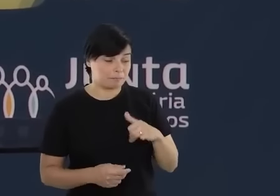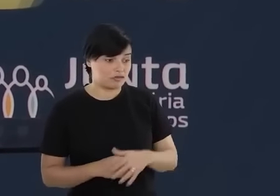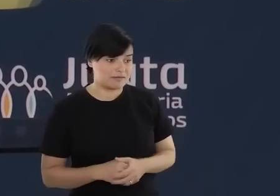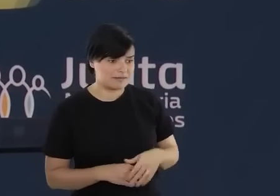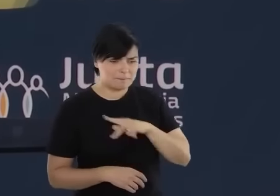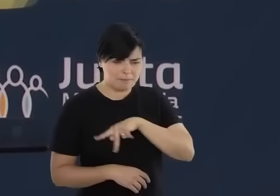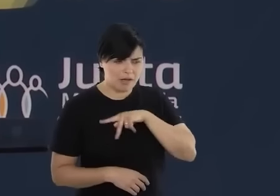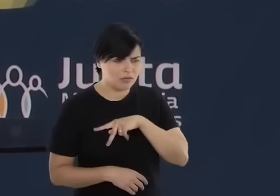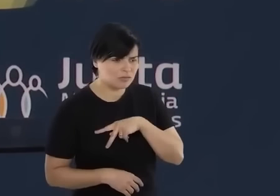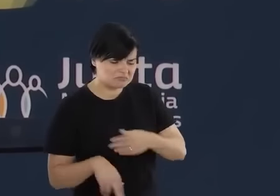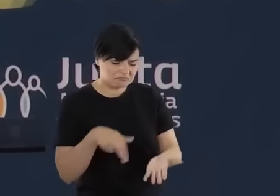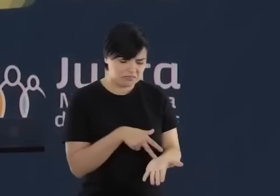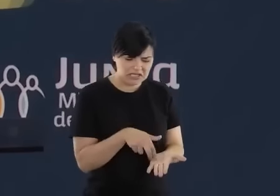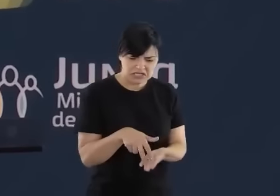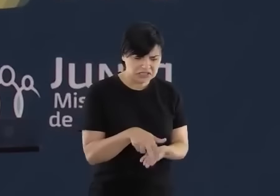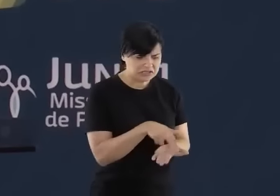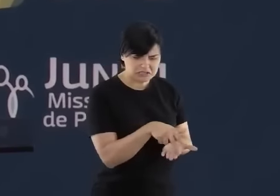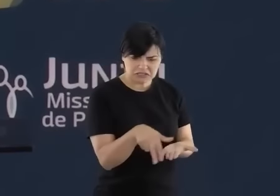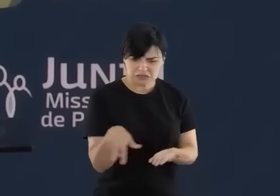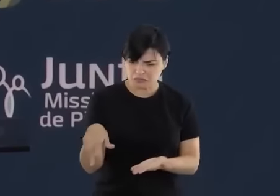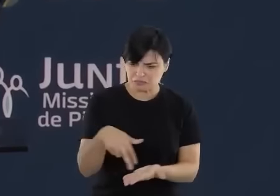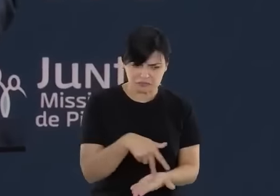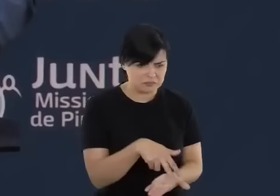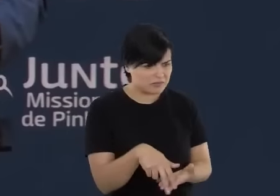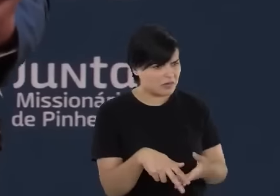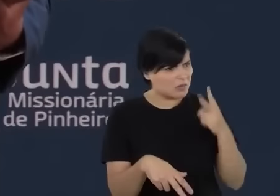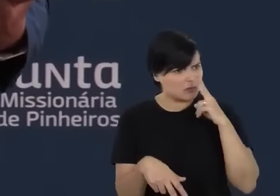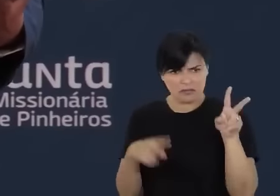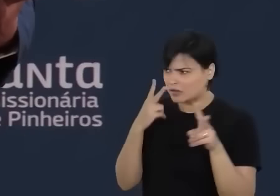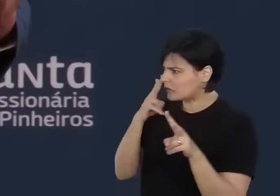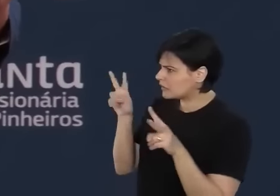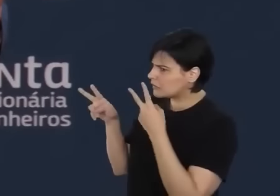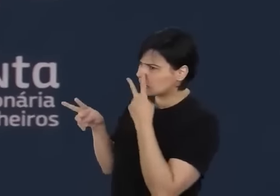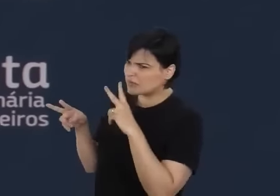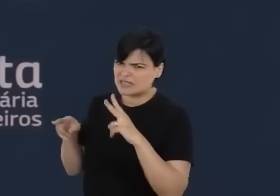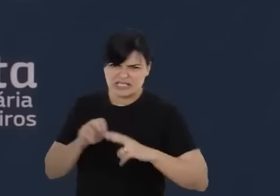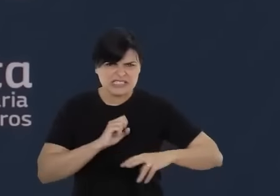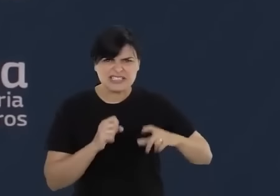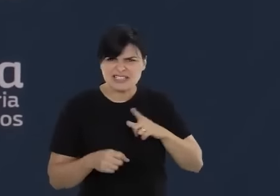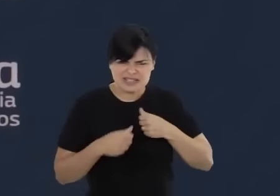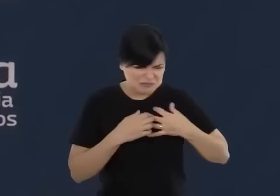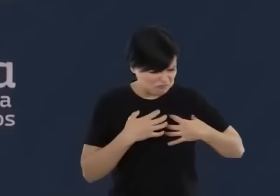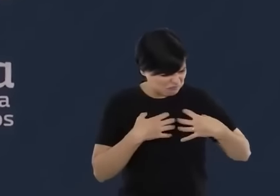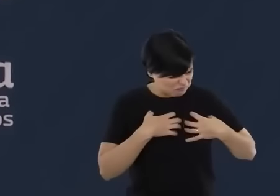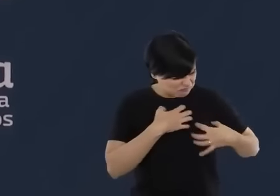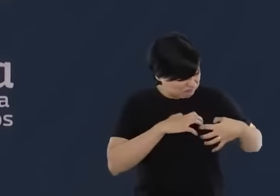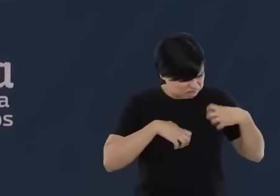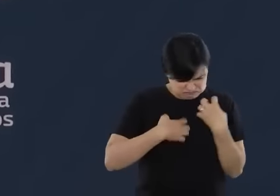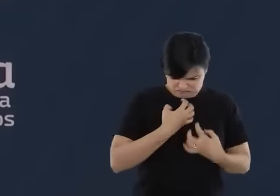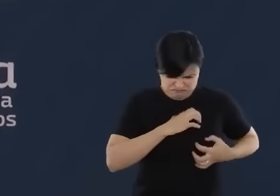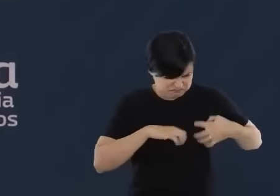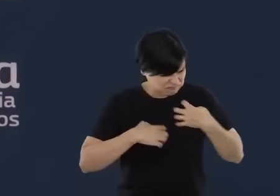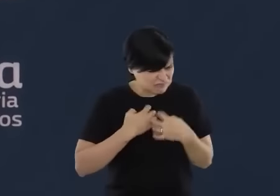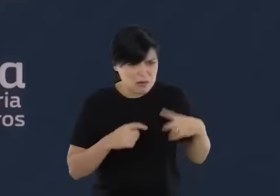cidade seu espírito se revolta por causa da idolatria dominante na cidade é curioso isso